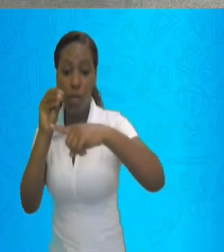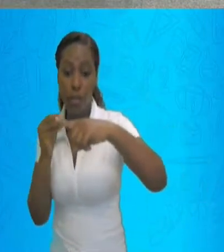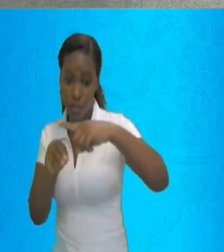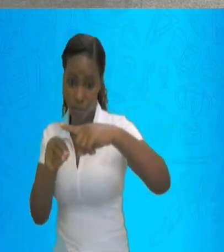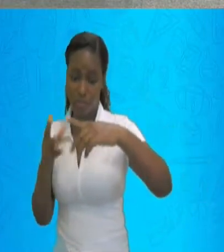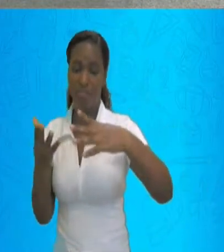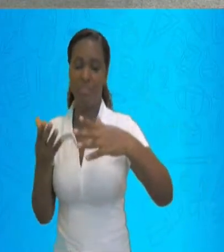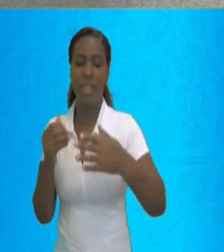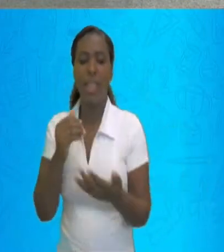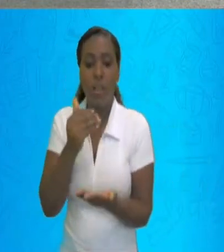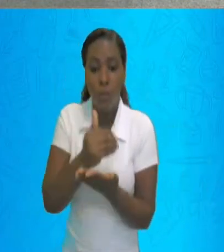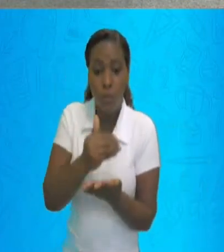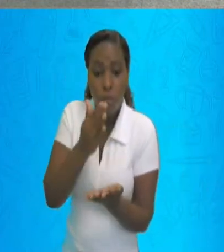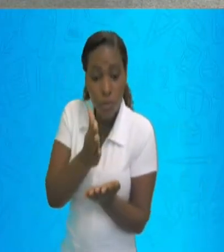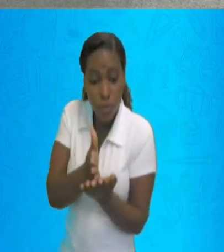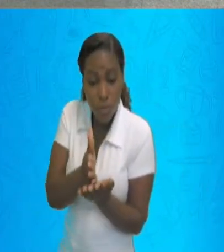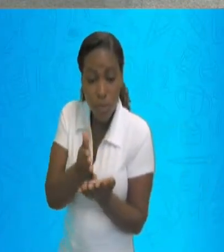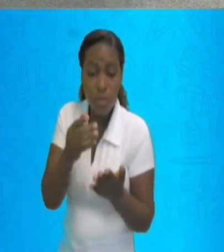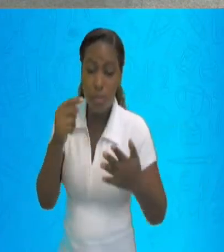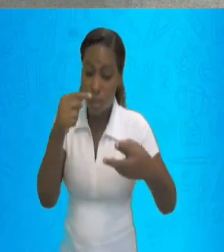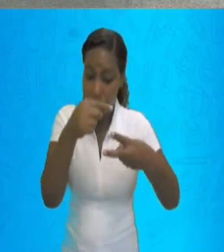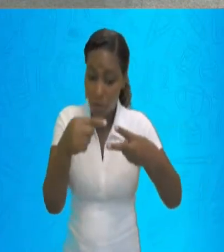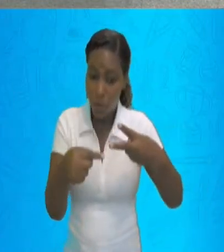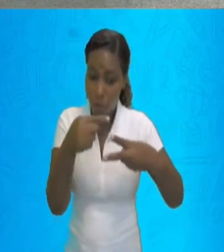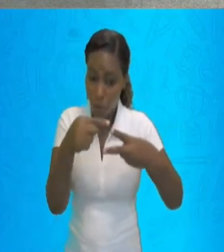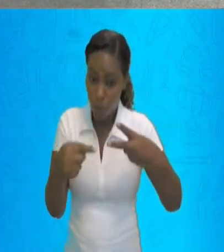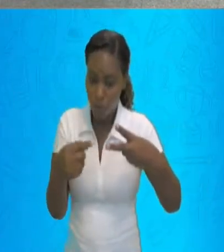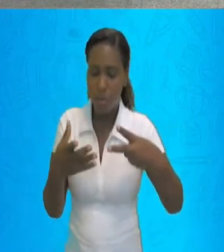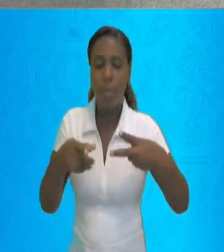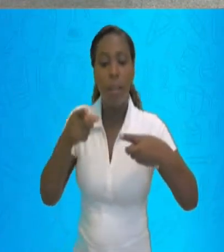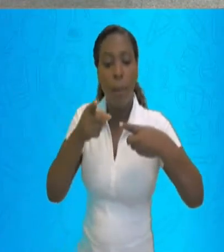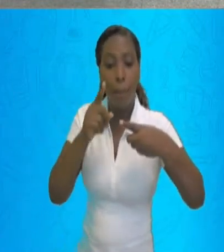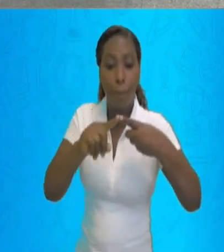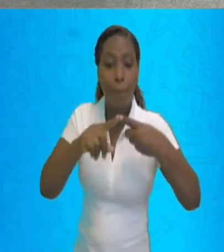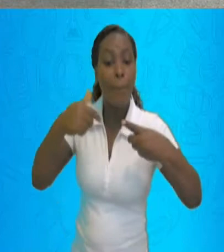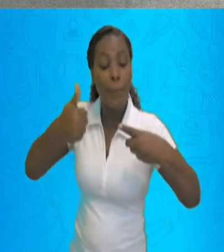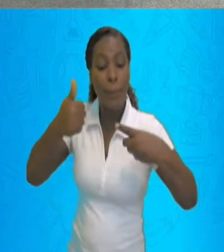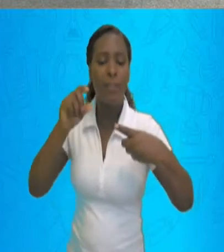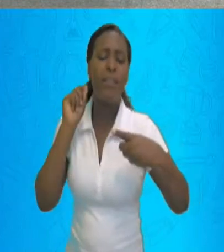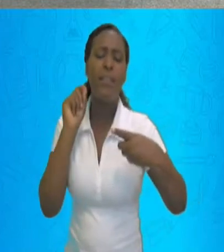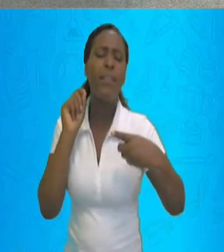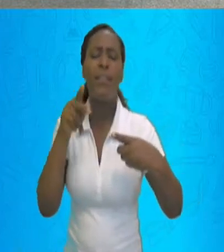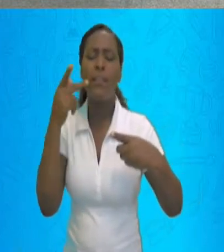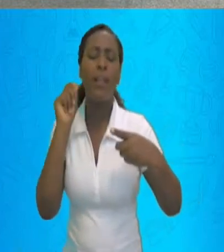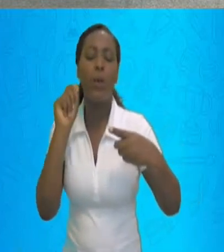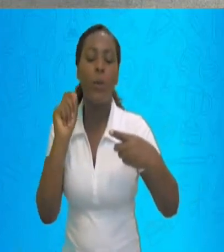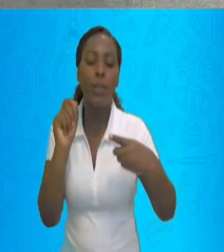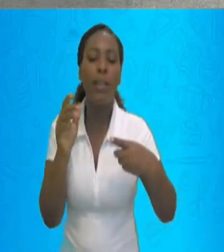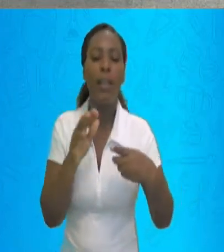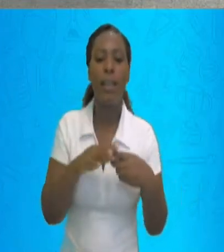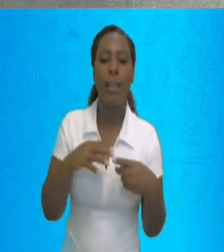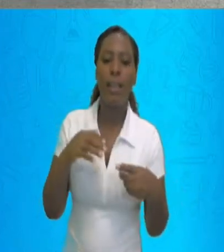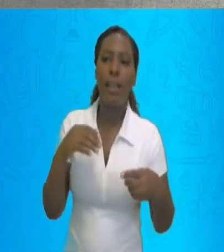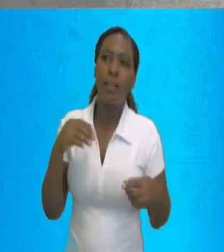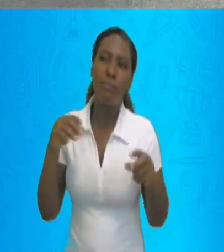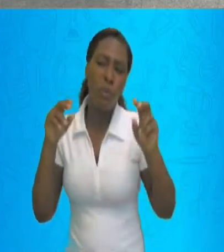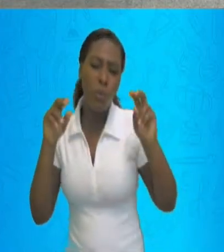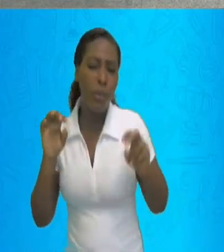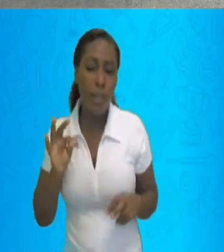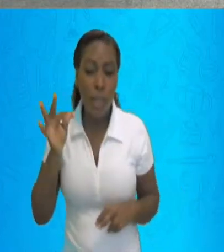Essa primeira aula eu vou falar no contexto geral do que seriam as frações, como a gente dá a nomenclatura, como a gente